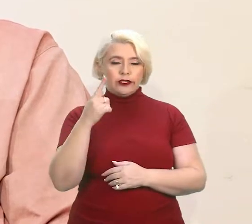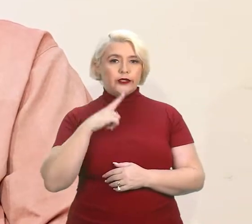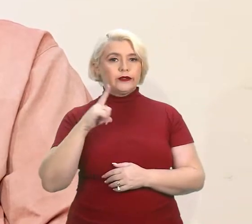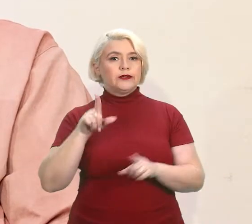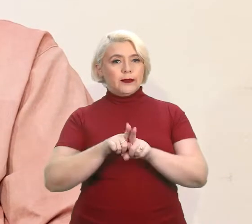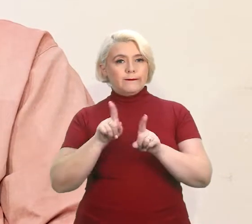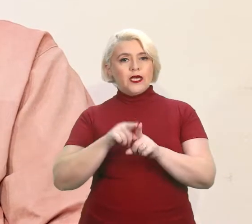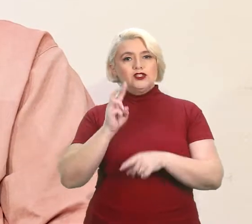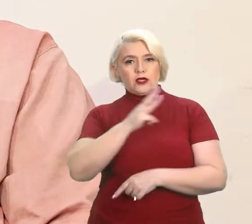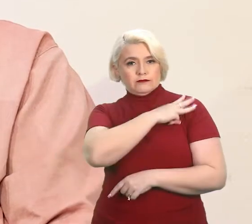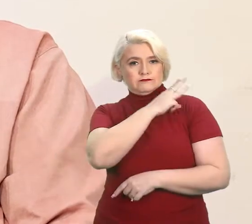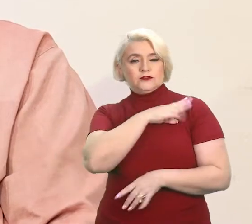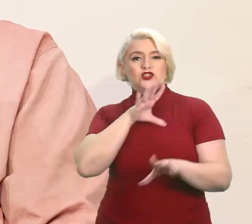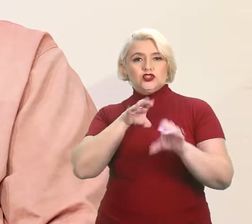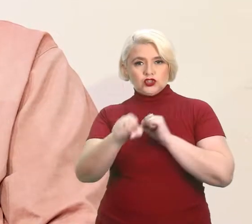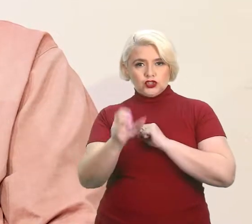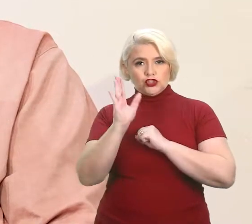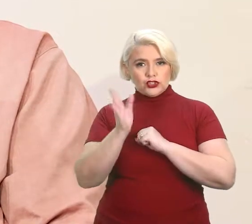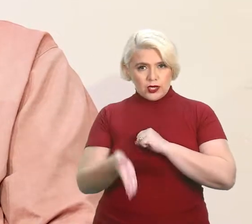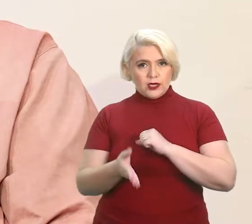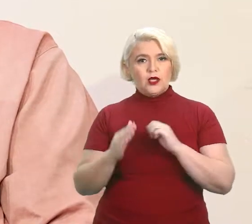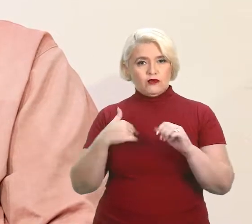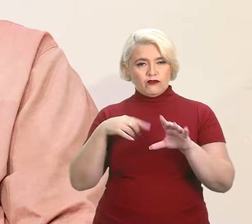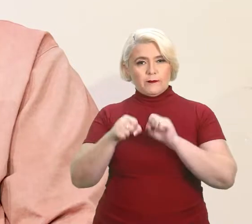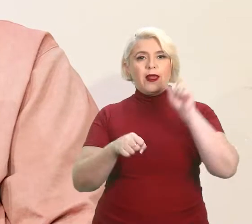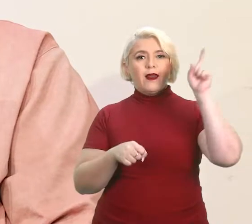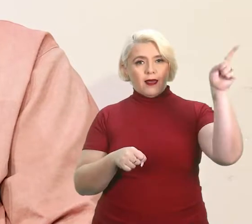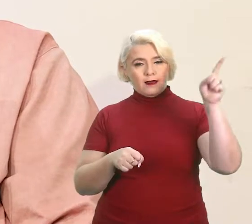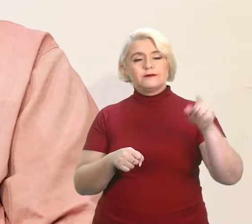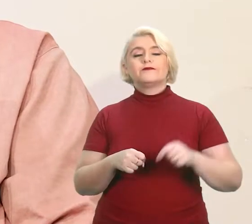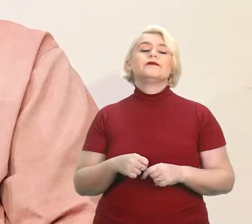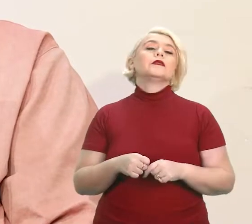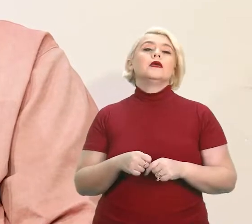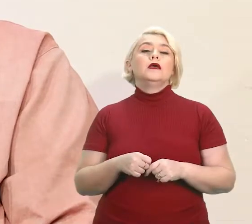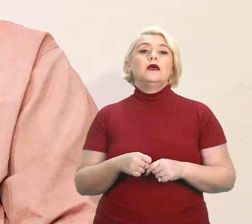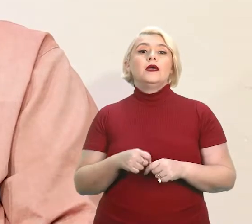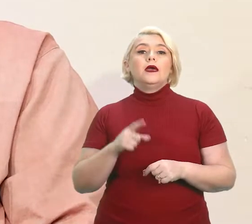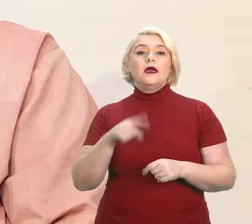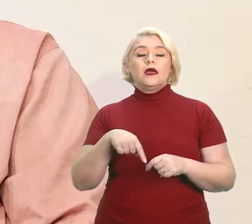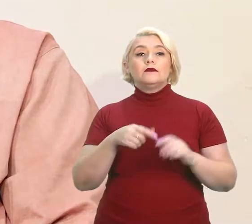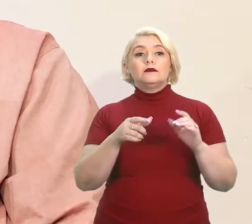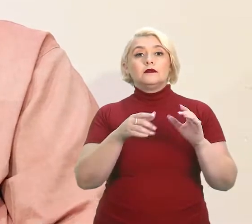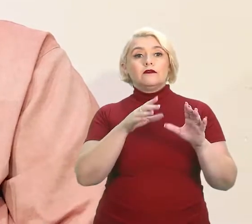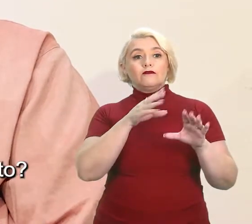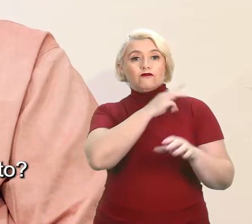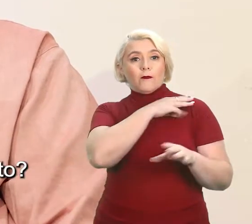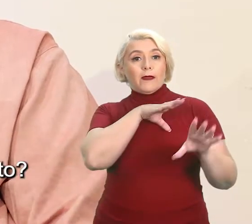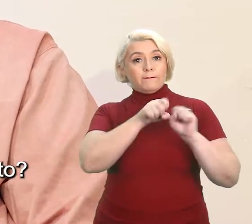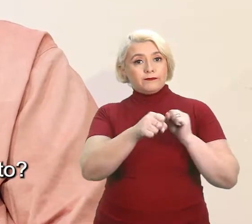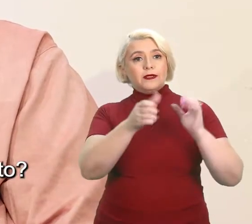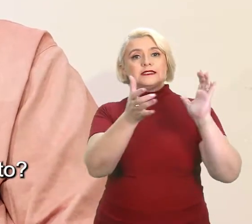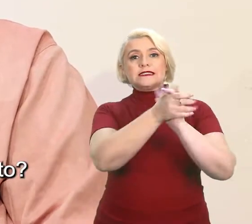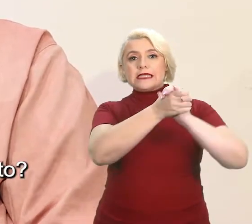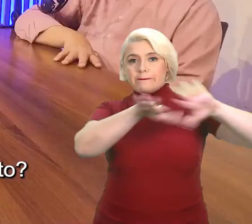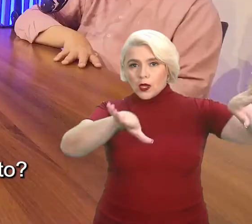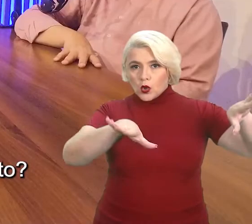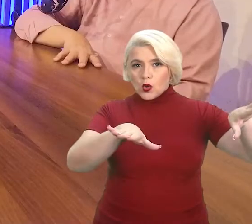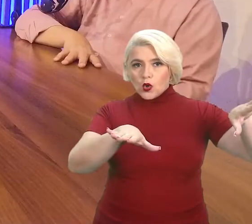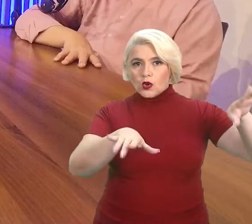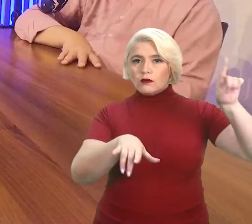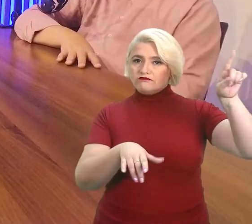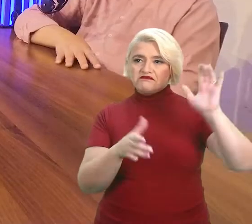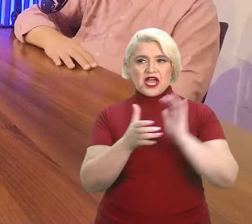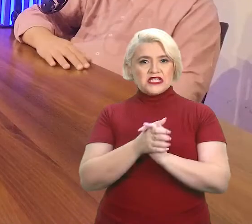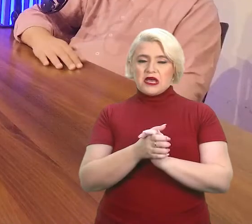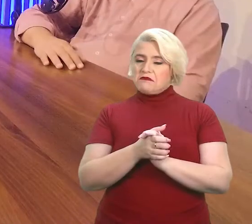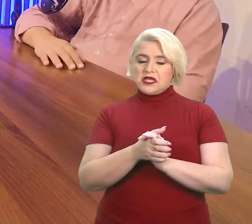médio, eu terminei o ensino médio lá. Terminei o ensino médio e me separei. E vim embora. Esse casamento aí não tinha como dar certo.